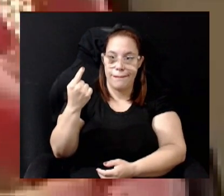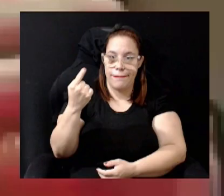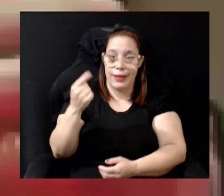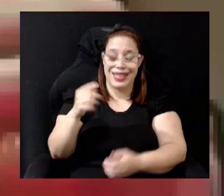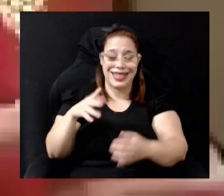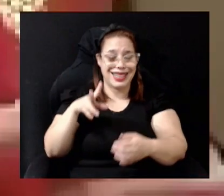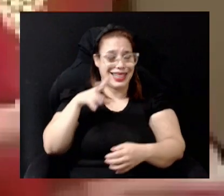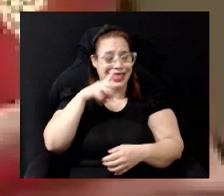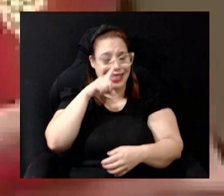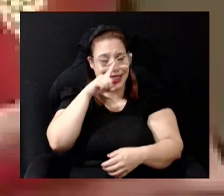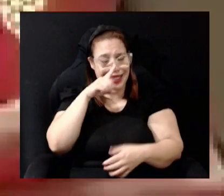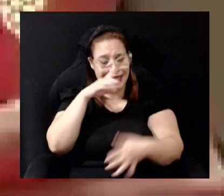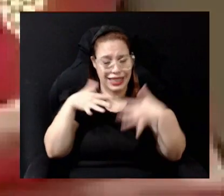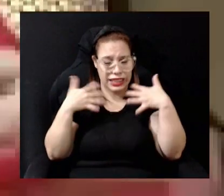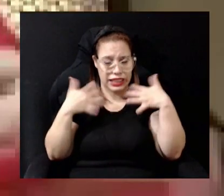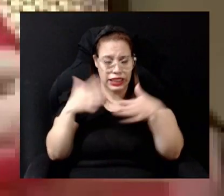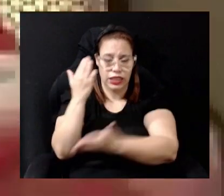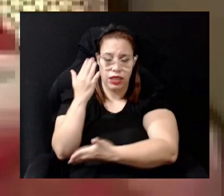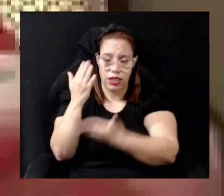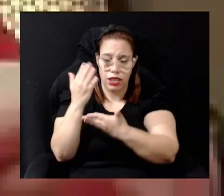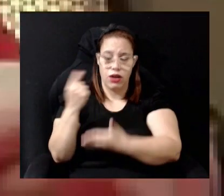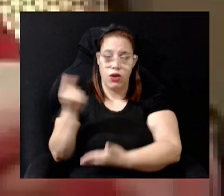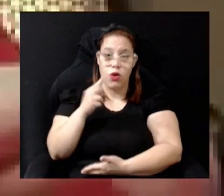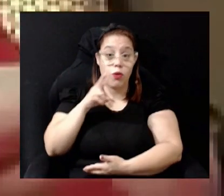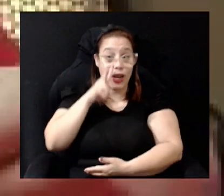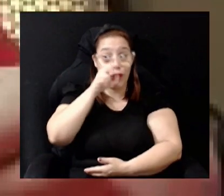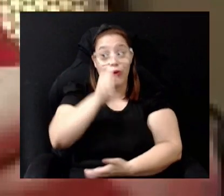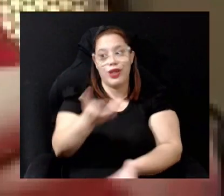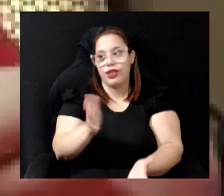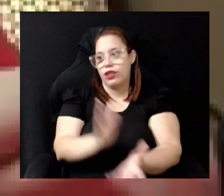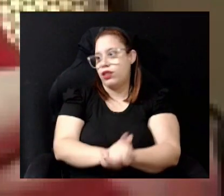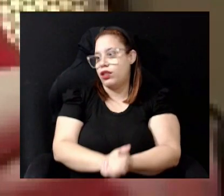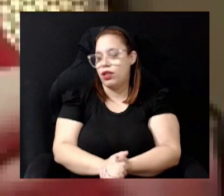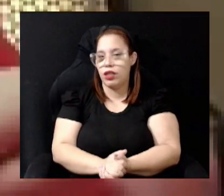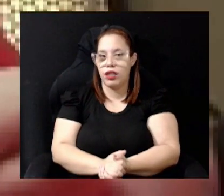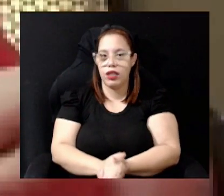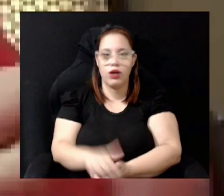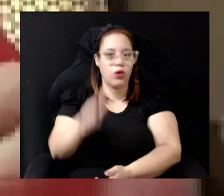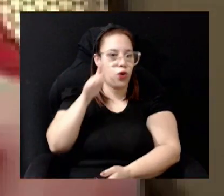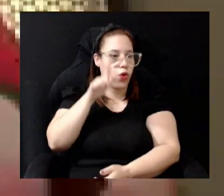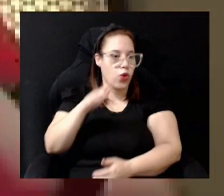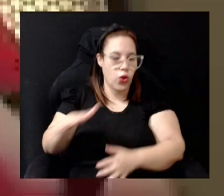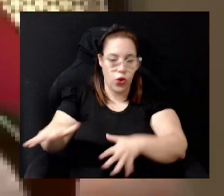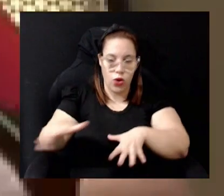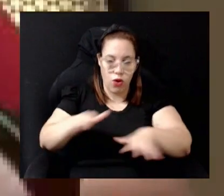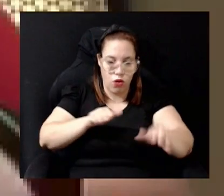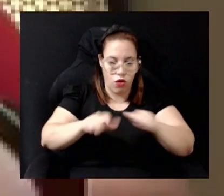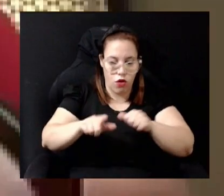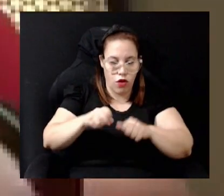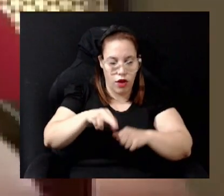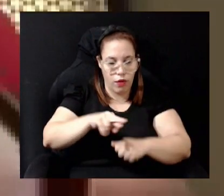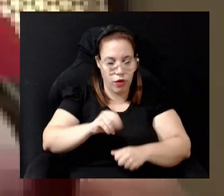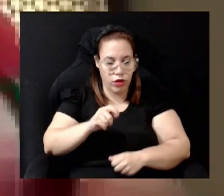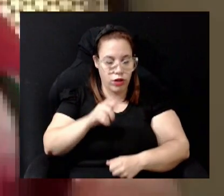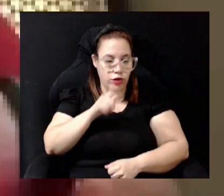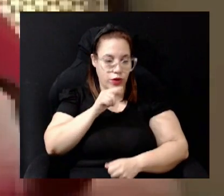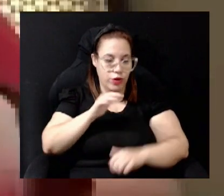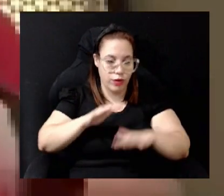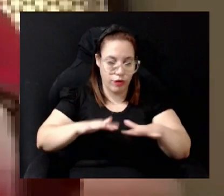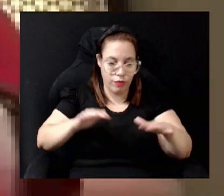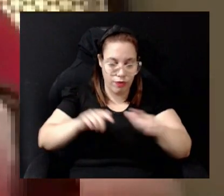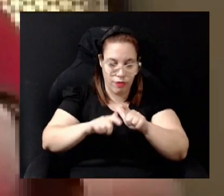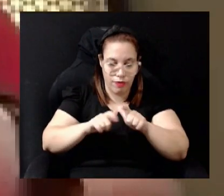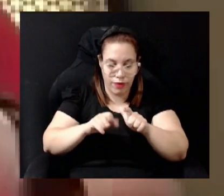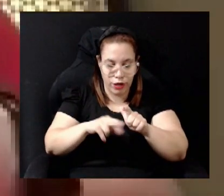mais baixas os ventos são mais fortes e o furacão consegue ser alimentado pelo vapor de água, pela baixa pressão atmosférica, e